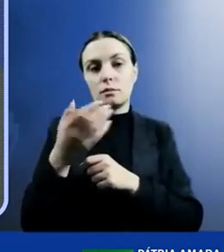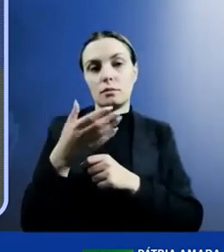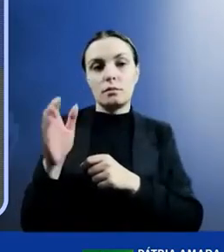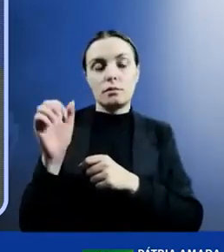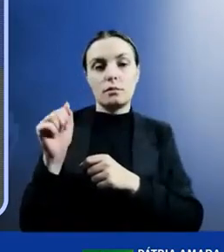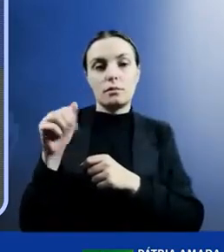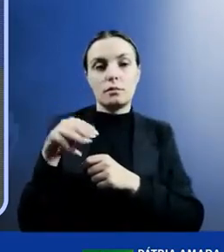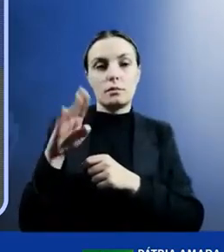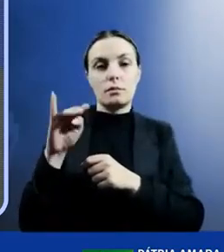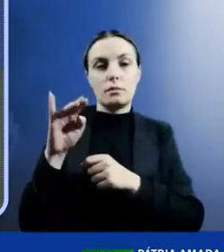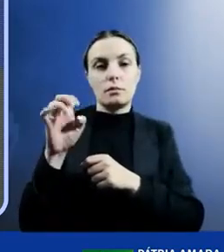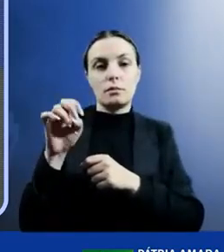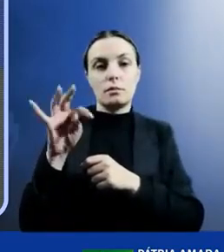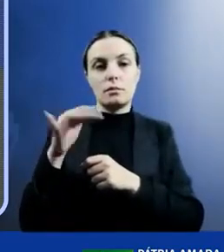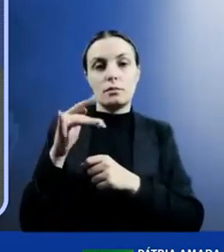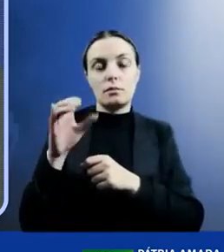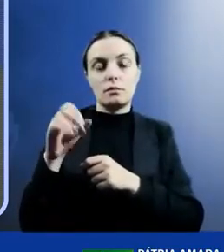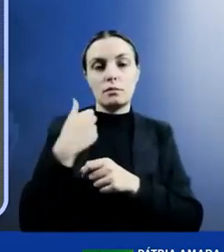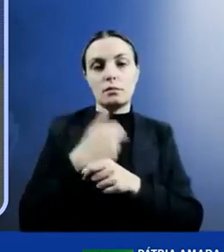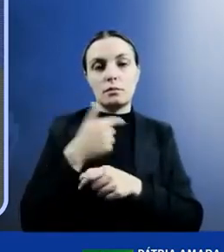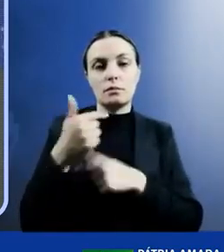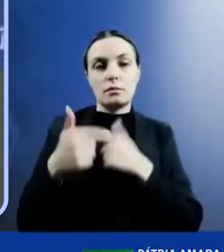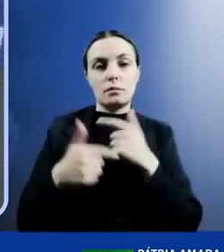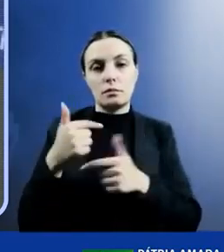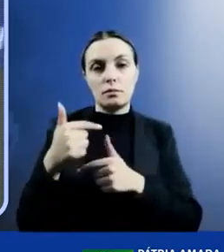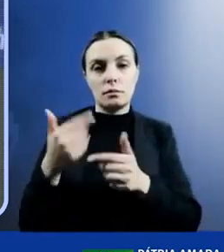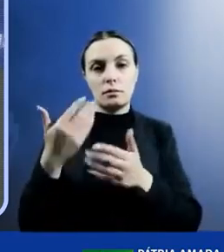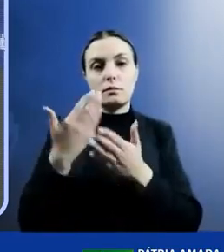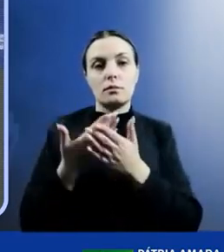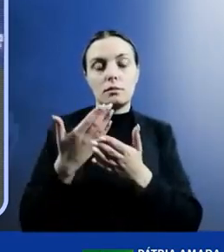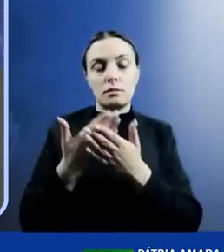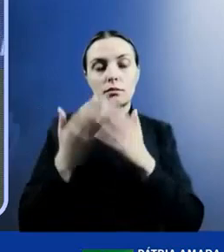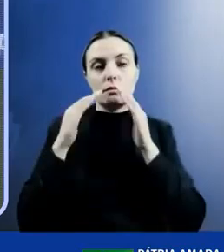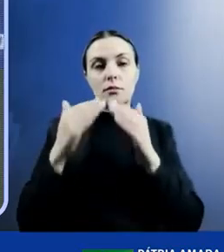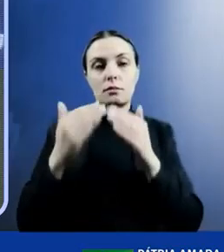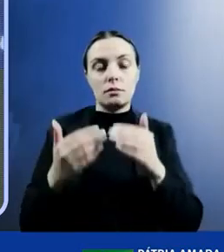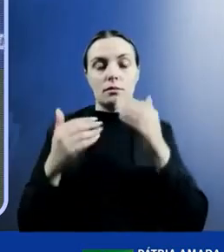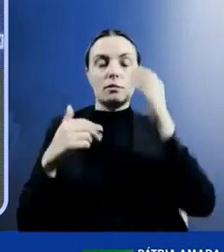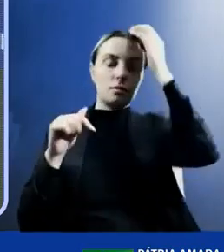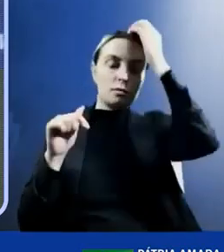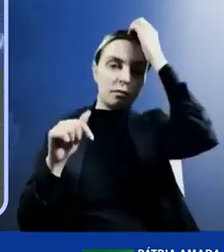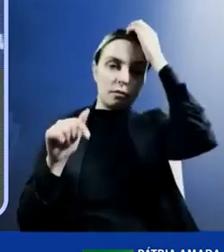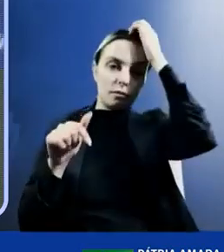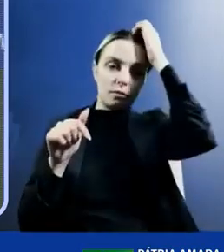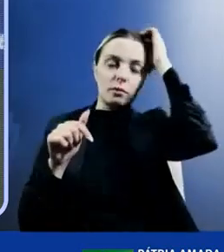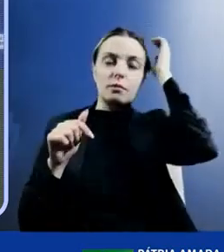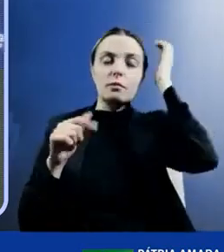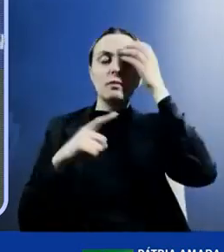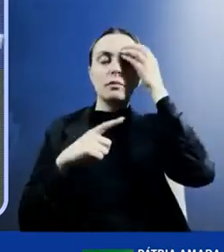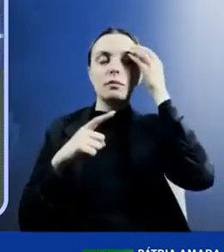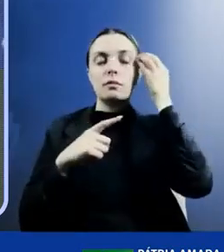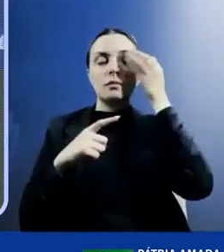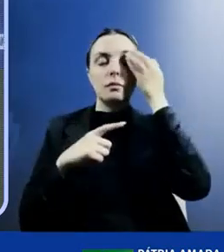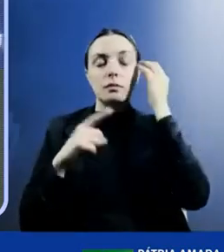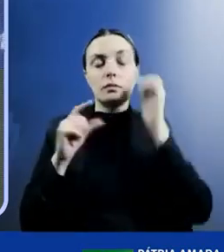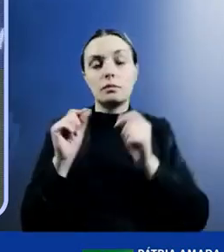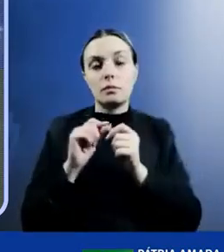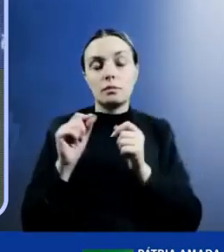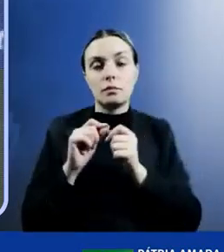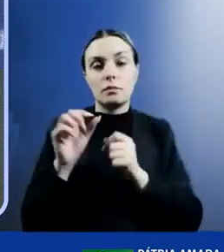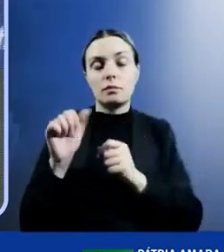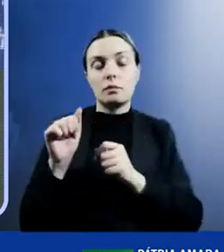apoiado, trabalhado, se debruçado sobre isso e que vem a revisar o Atlas Eólico e